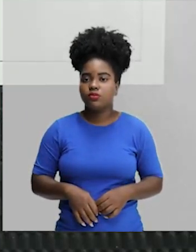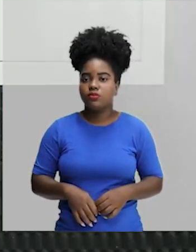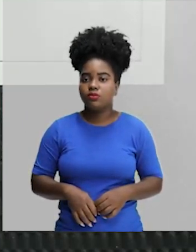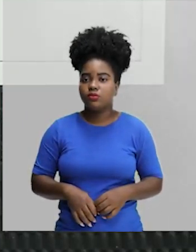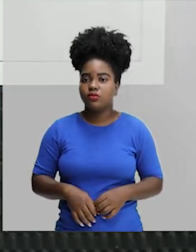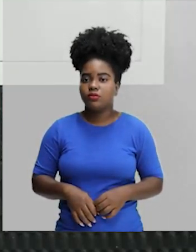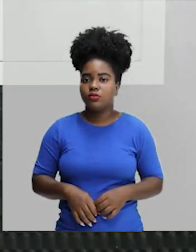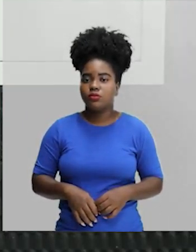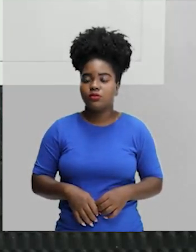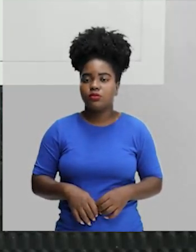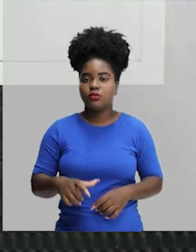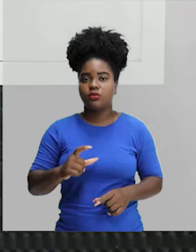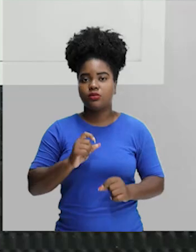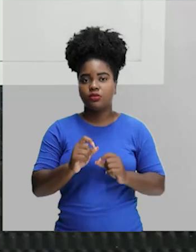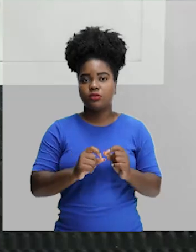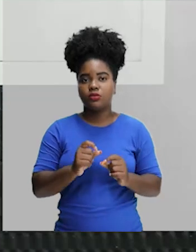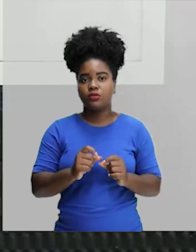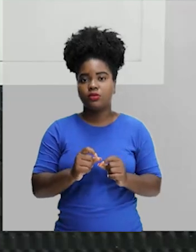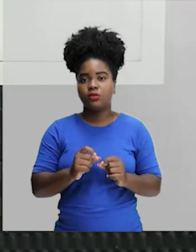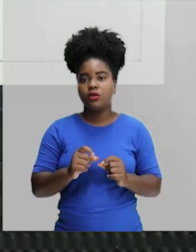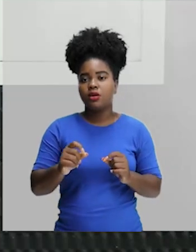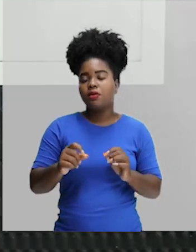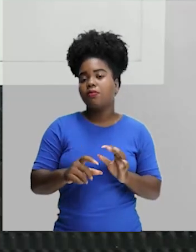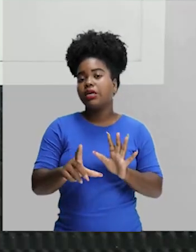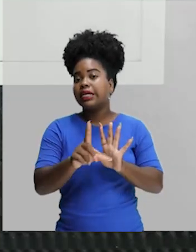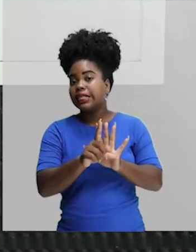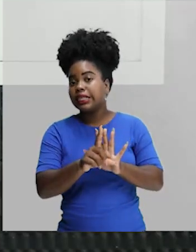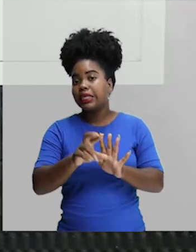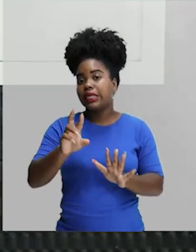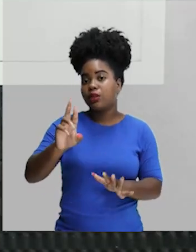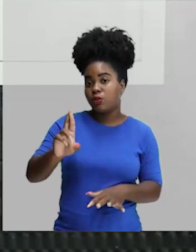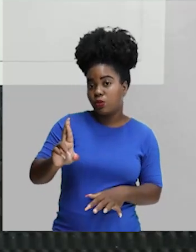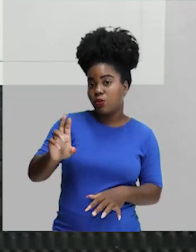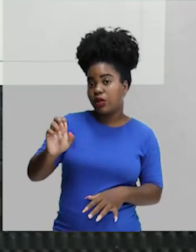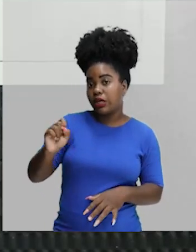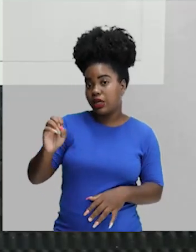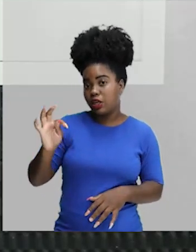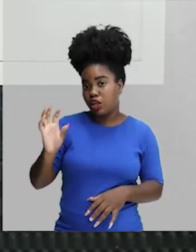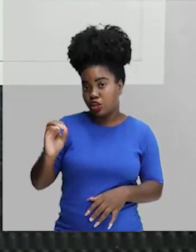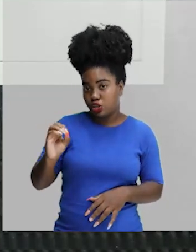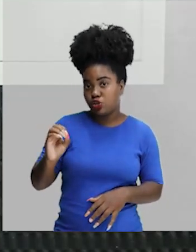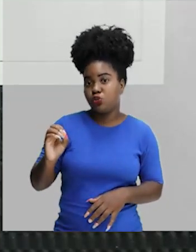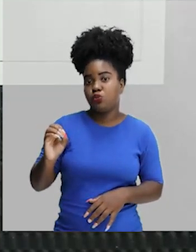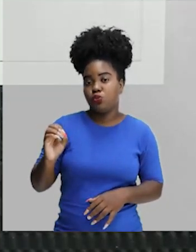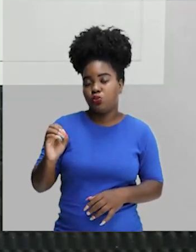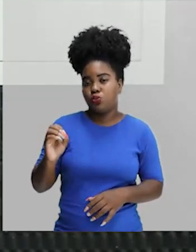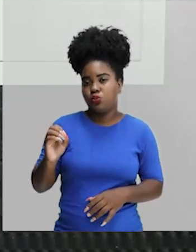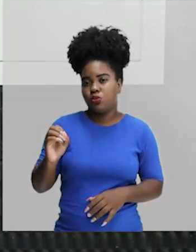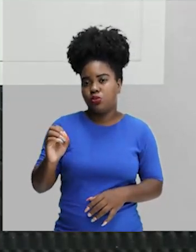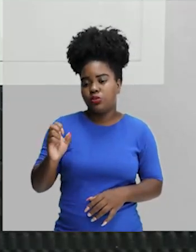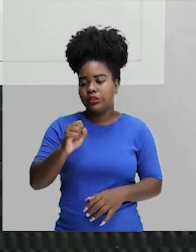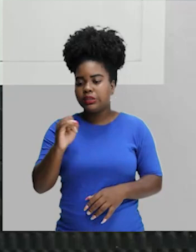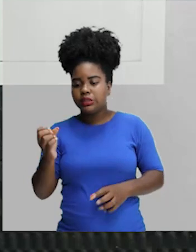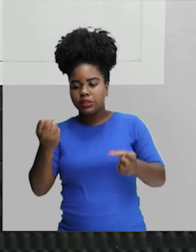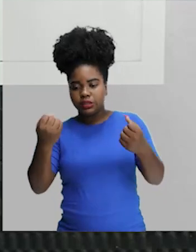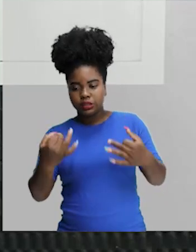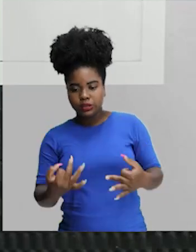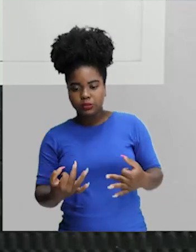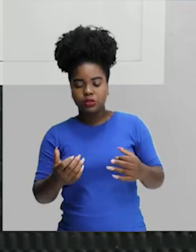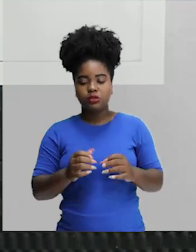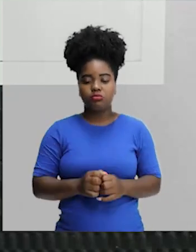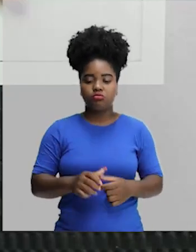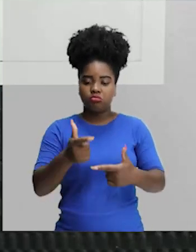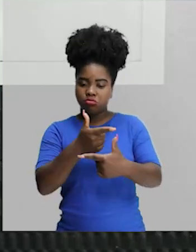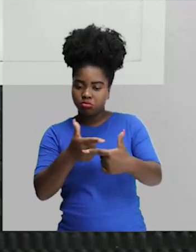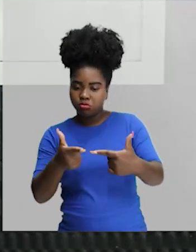teorema do resto, se ele me disse que ao dividir o polinômio px por